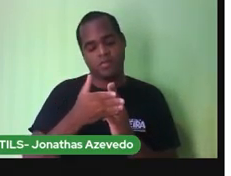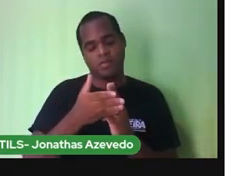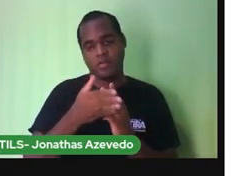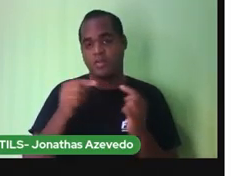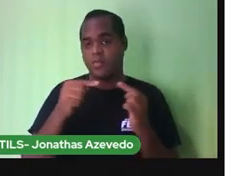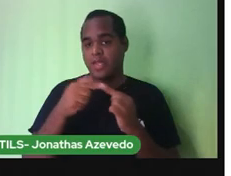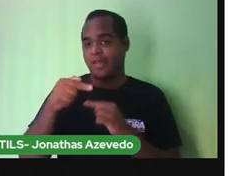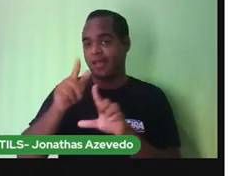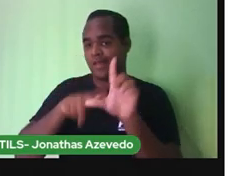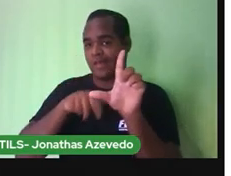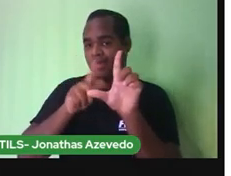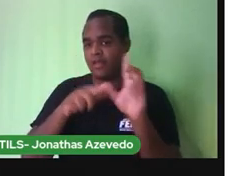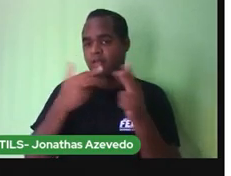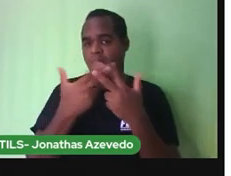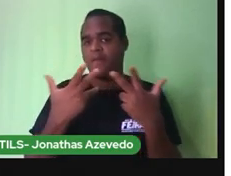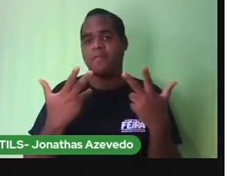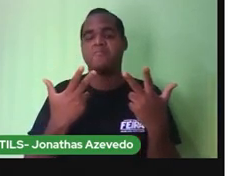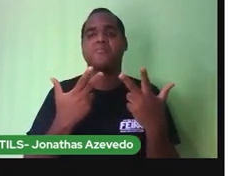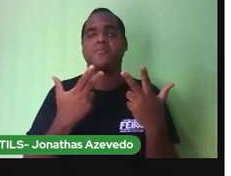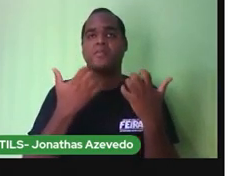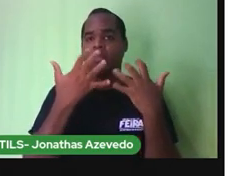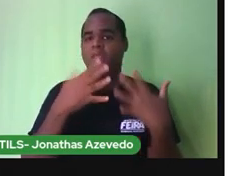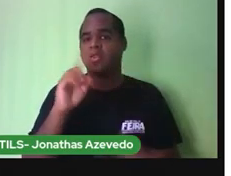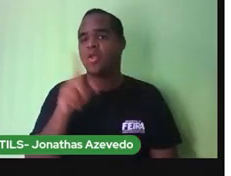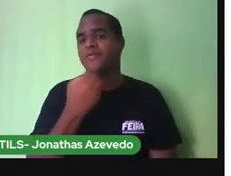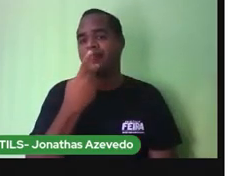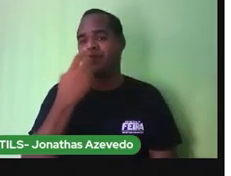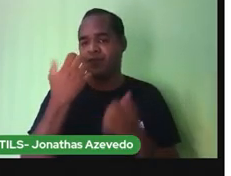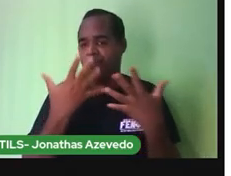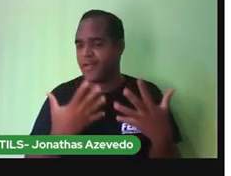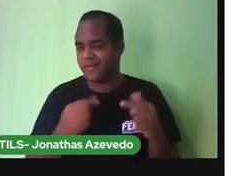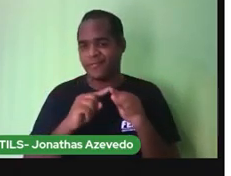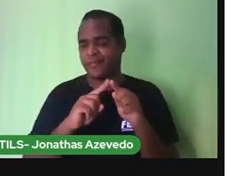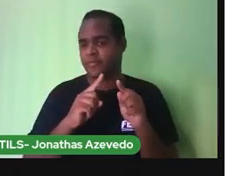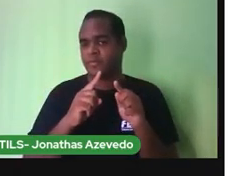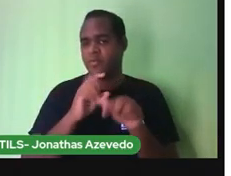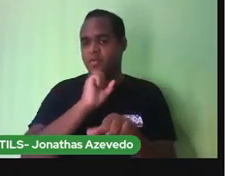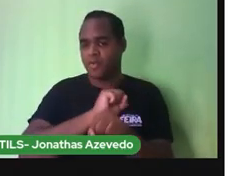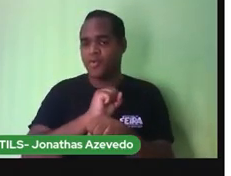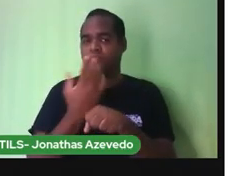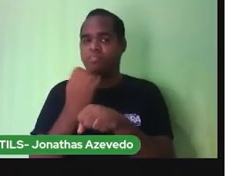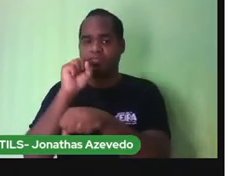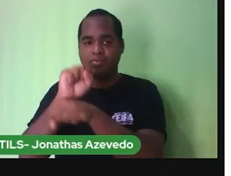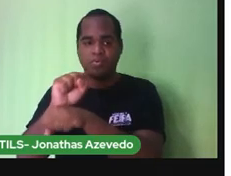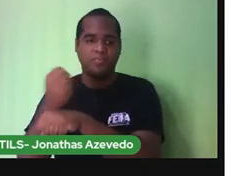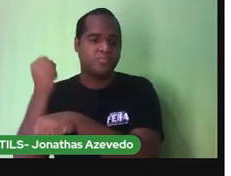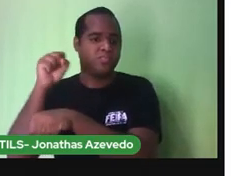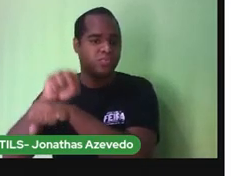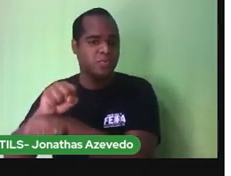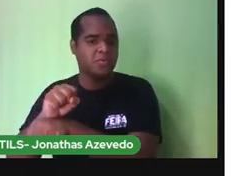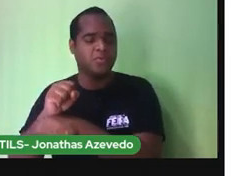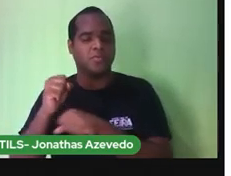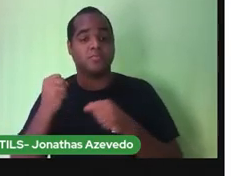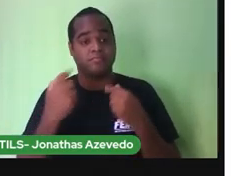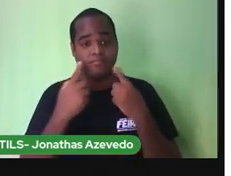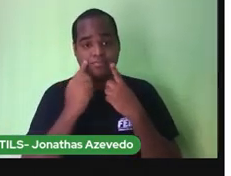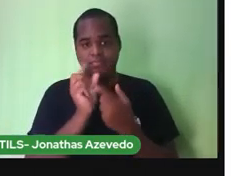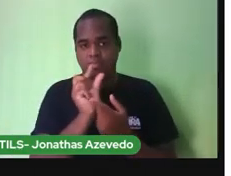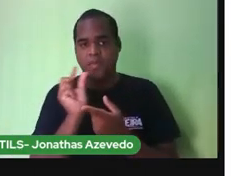viu quando a gente fala as palavras pausadamente em separando as sílabas